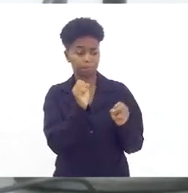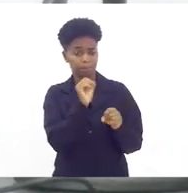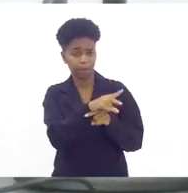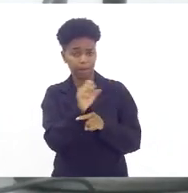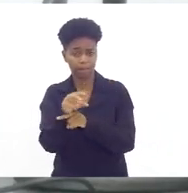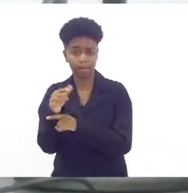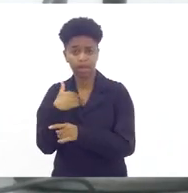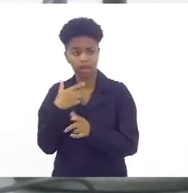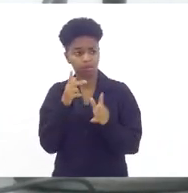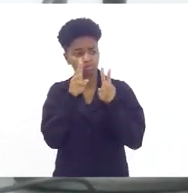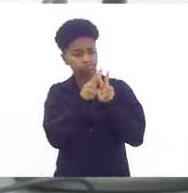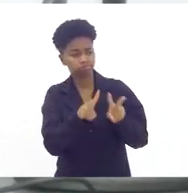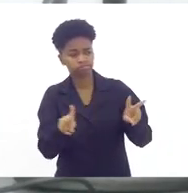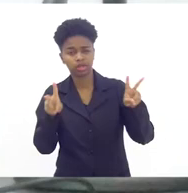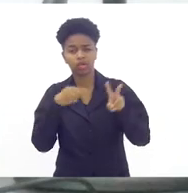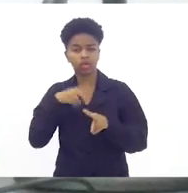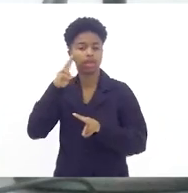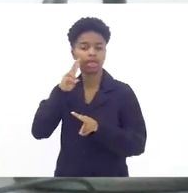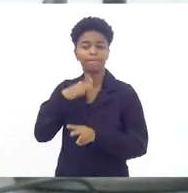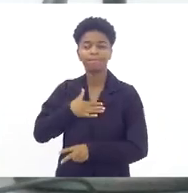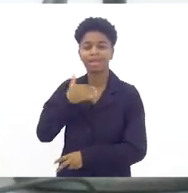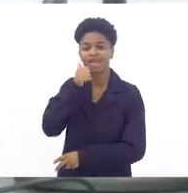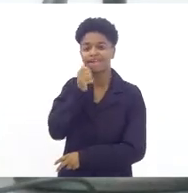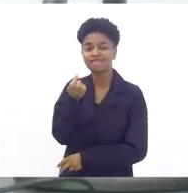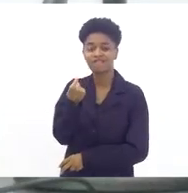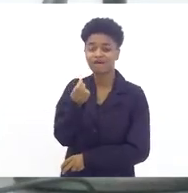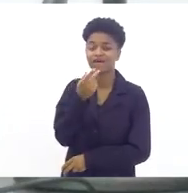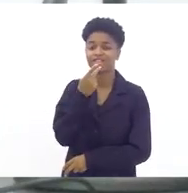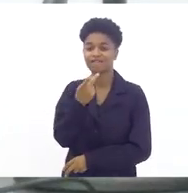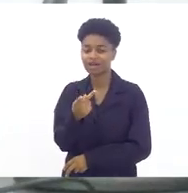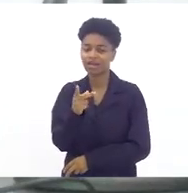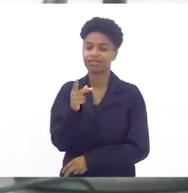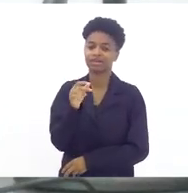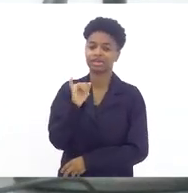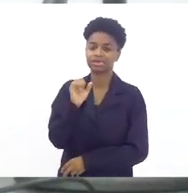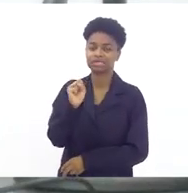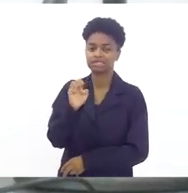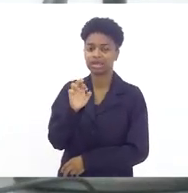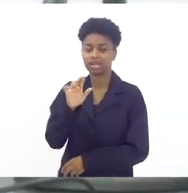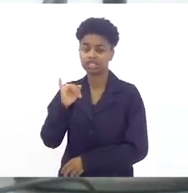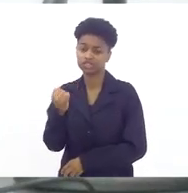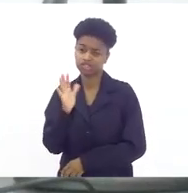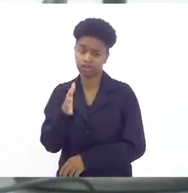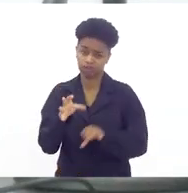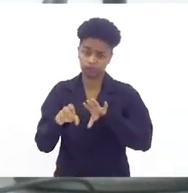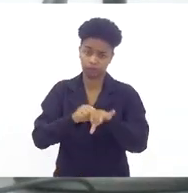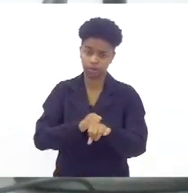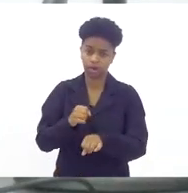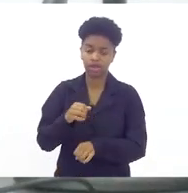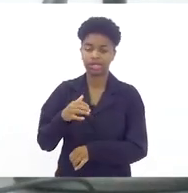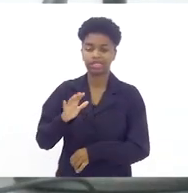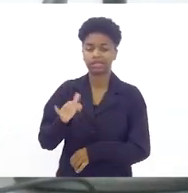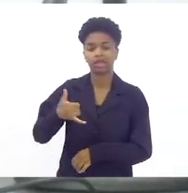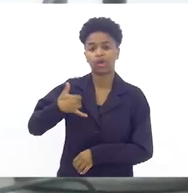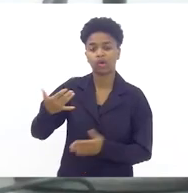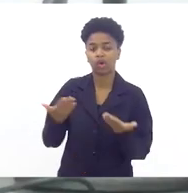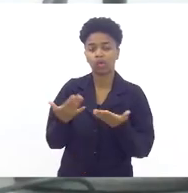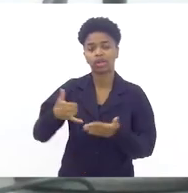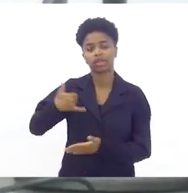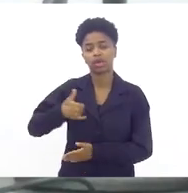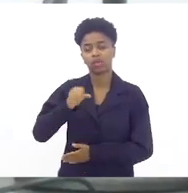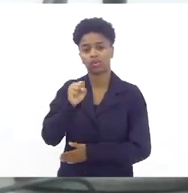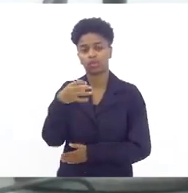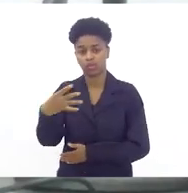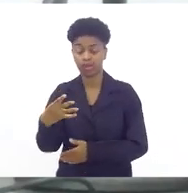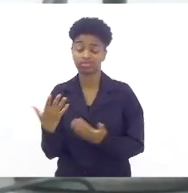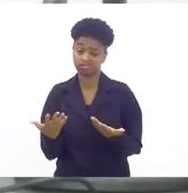tem uma memória afetiva da minha voz sem falar do exérgica que elas formam lá já tá com 94 anos então assim é